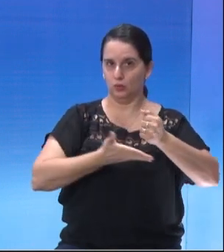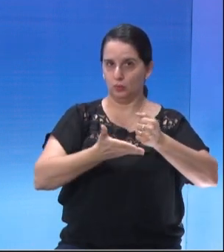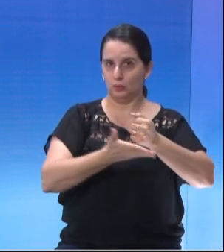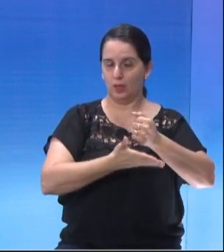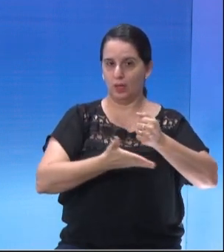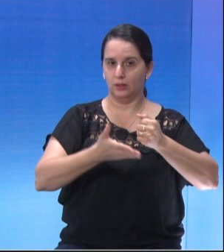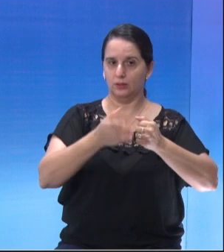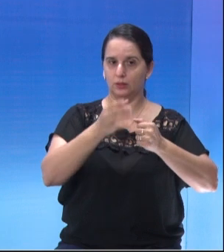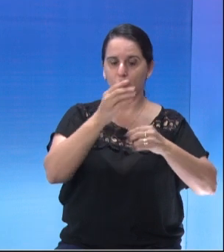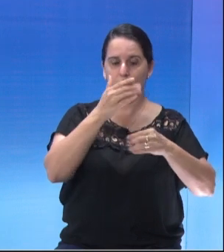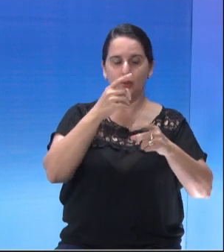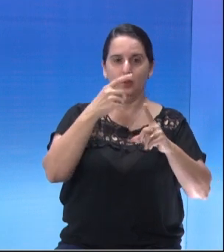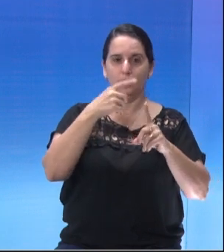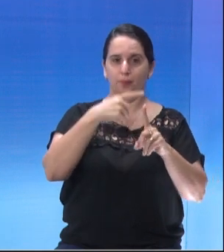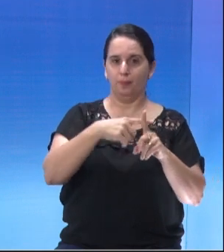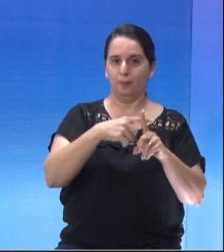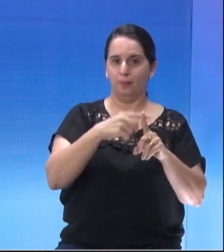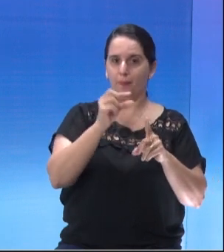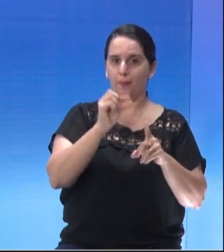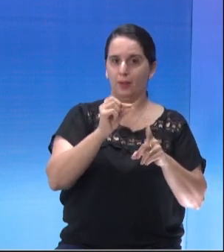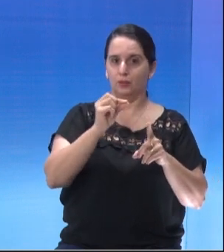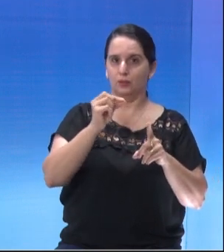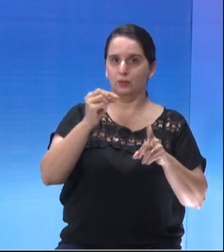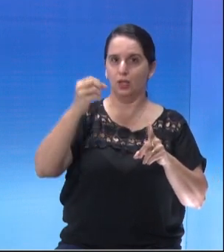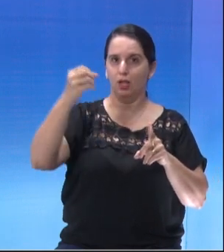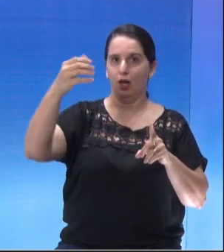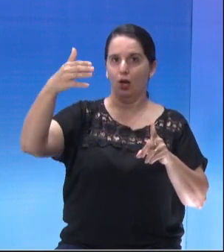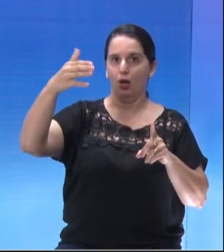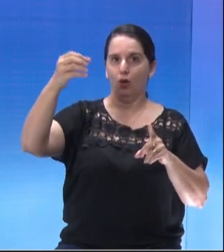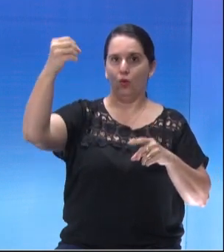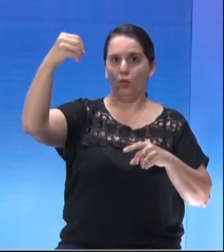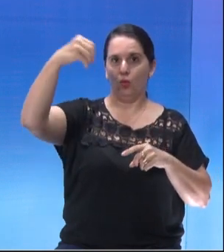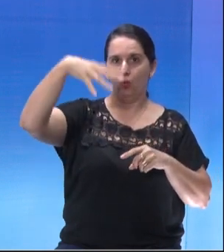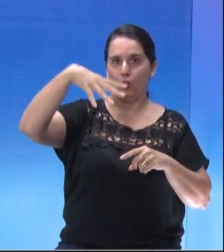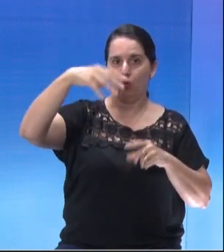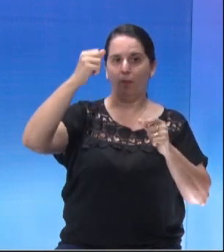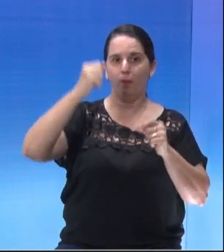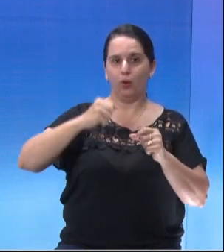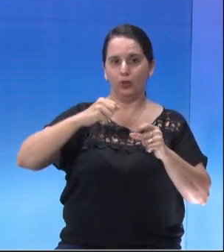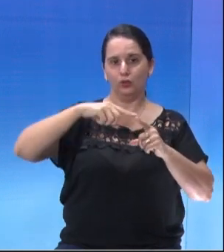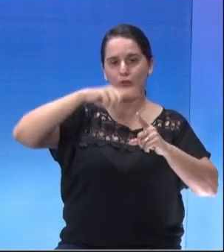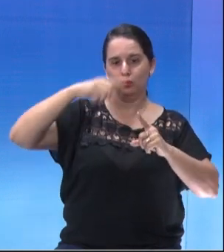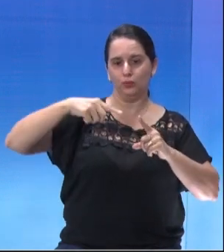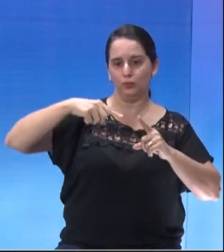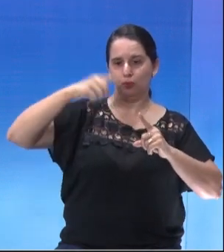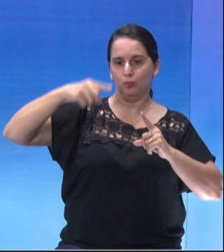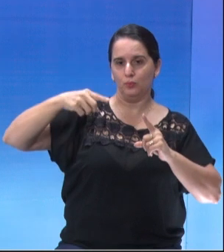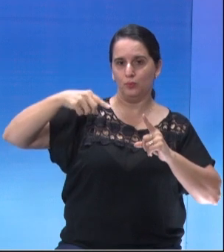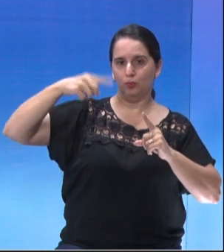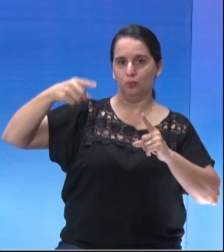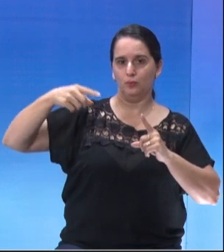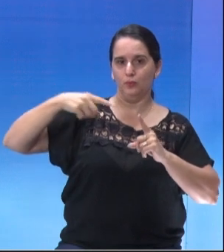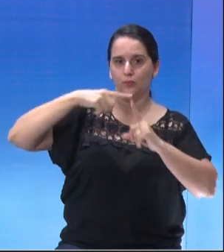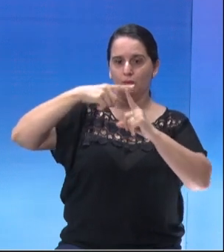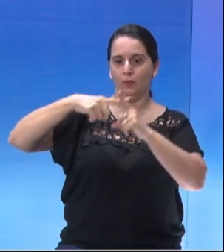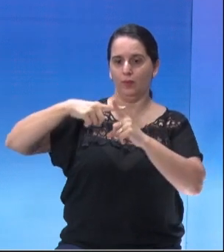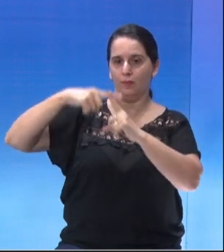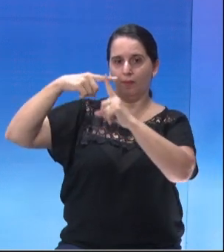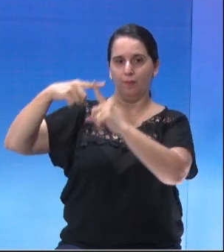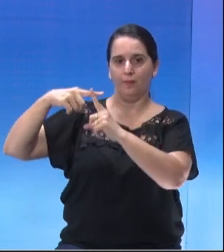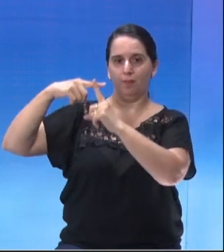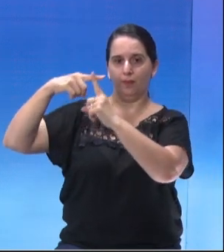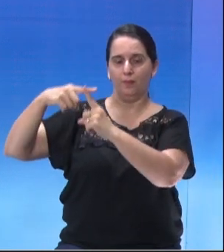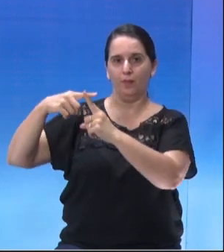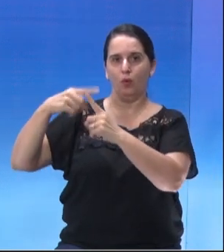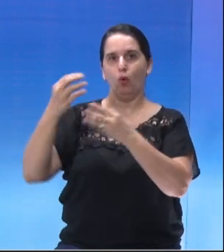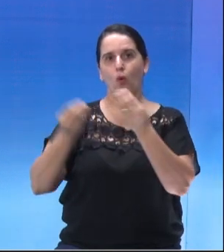menor energia, ao receber uma fonte de calor, pode se excitar passando para uma camada mais